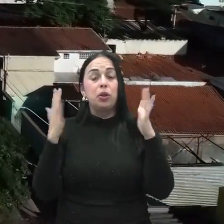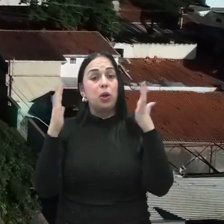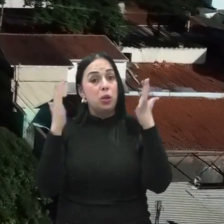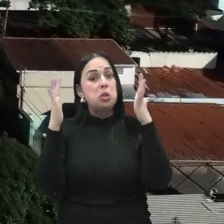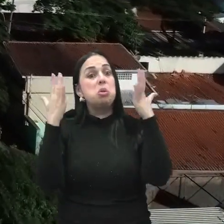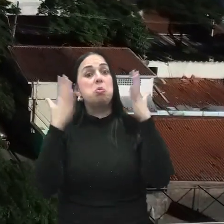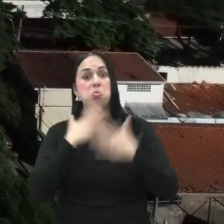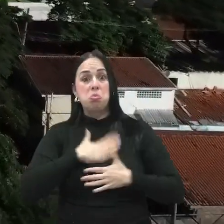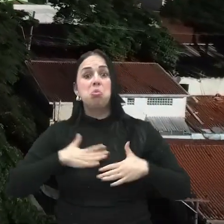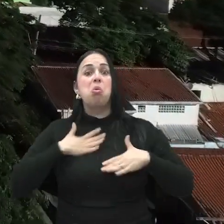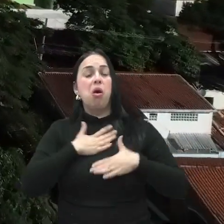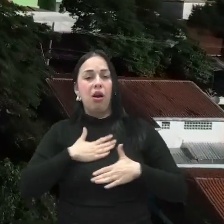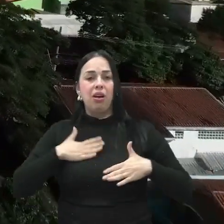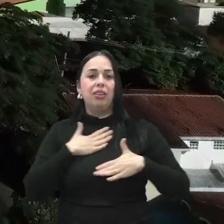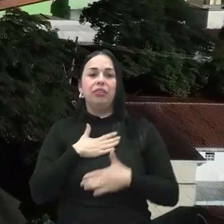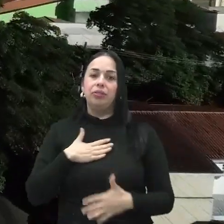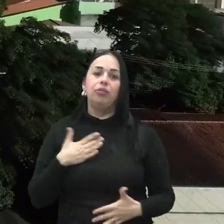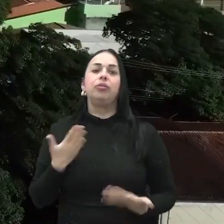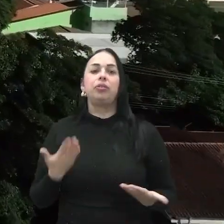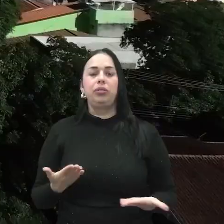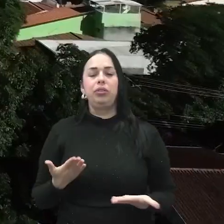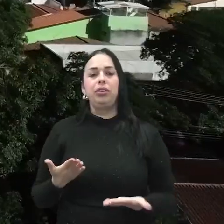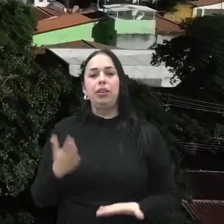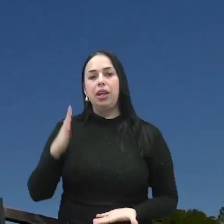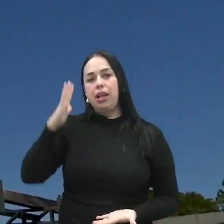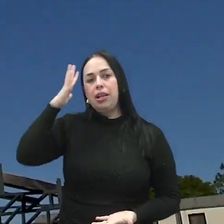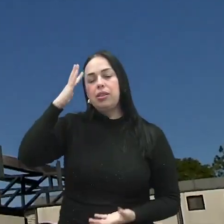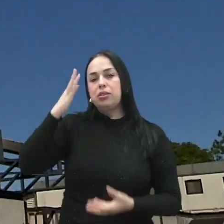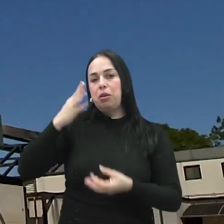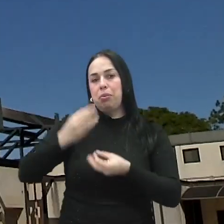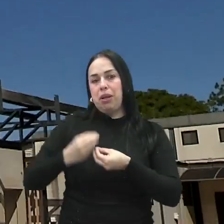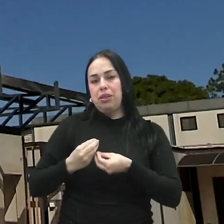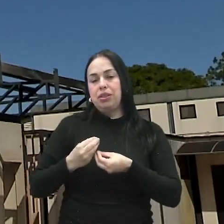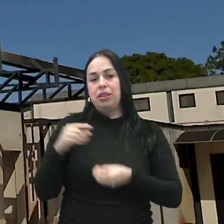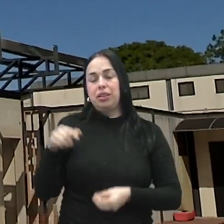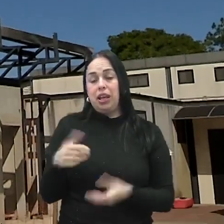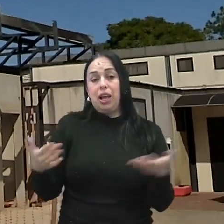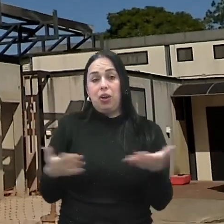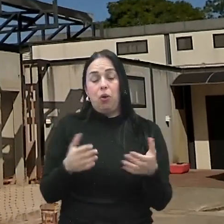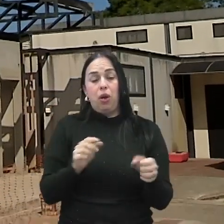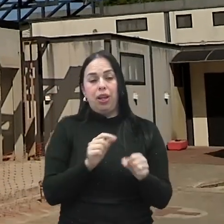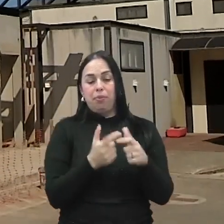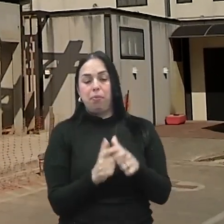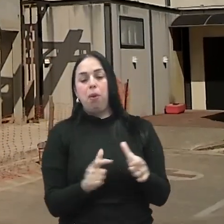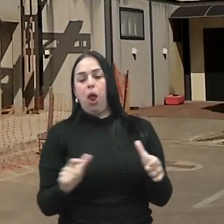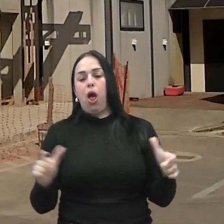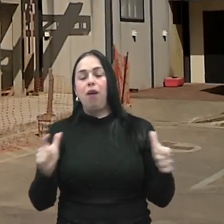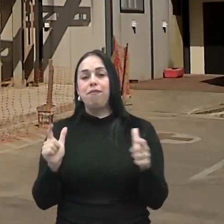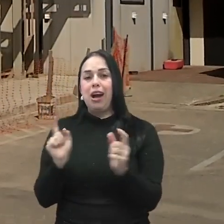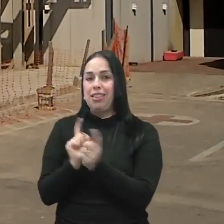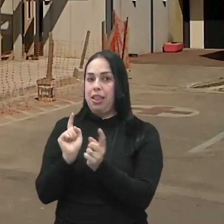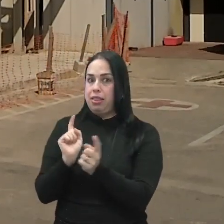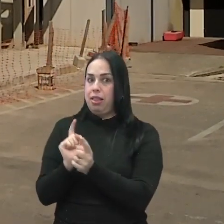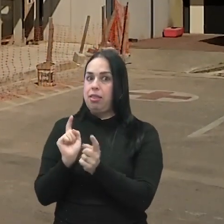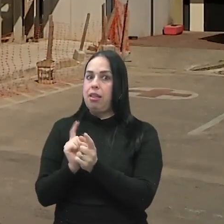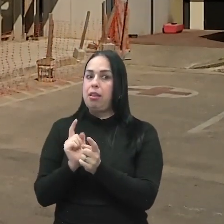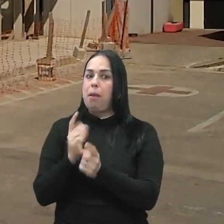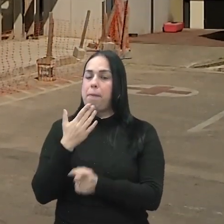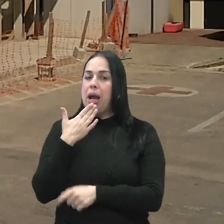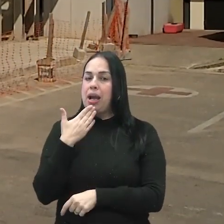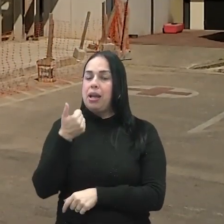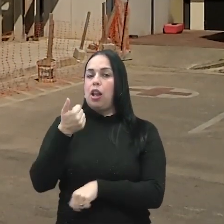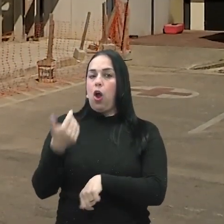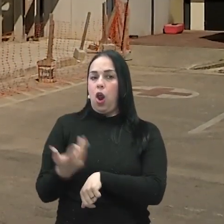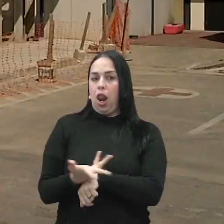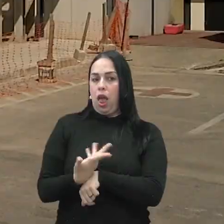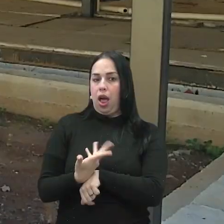da nova UPA são os moradores da região leste, que acreditam que com a ampliação do hospital, o atendimento